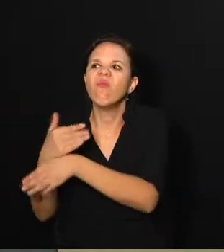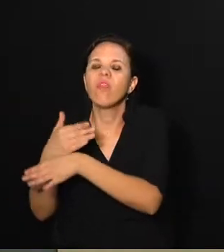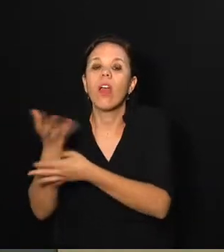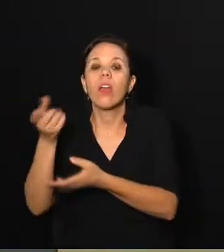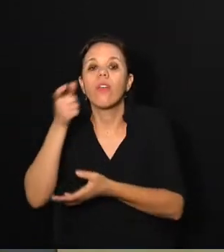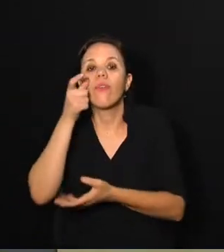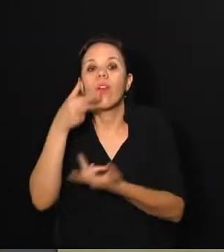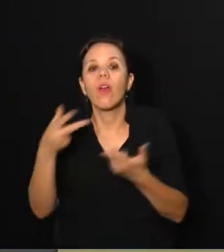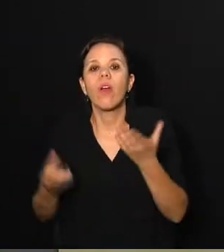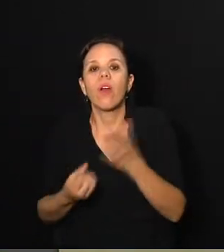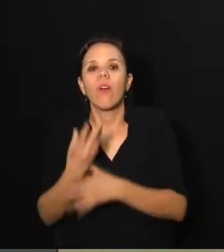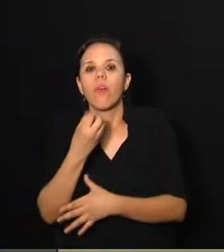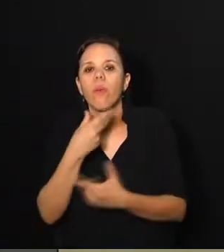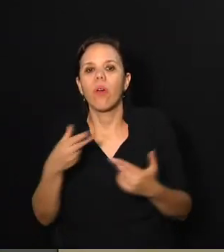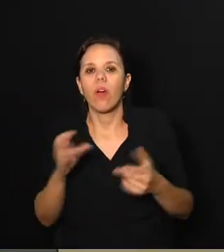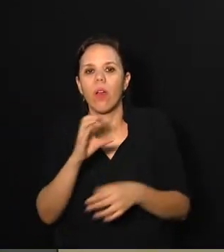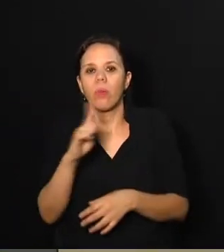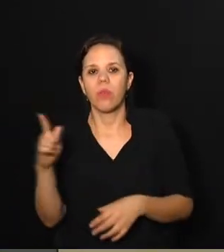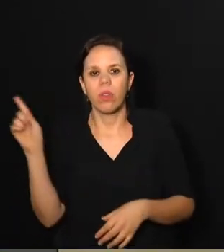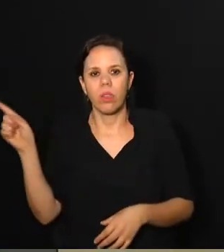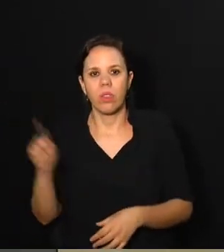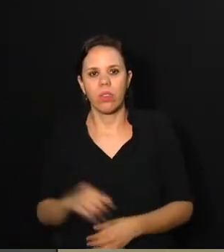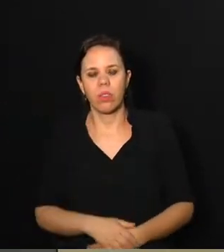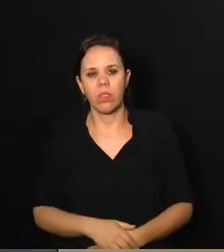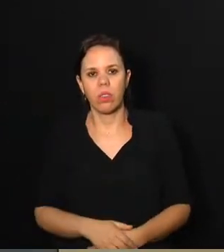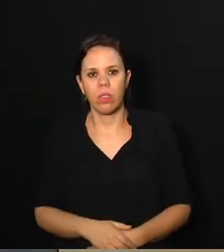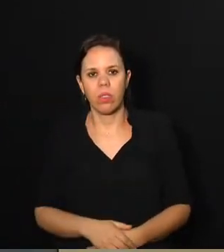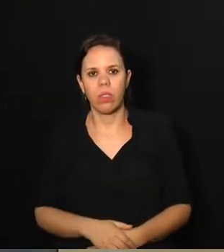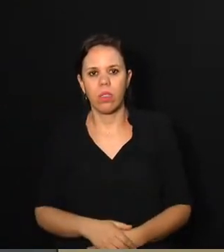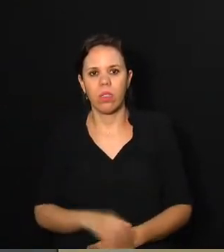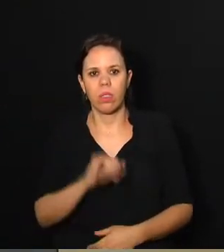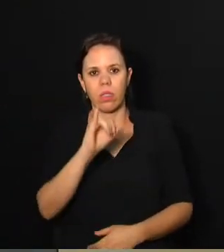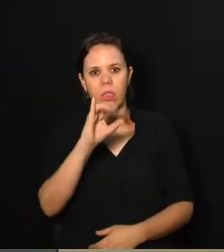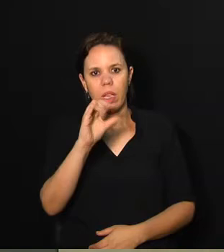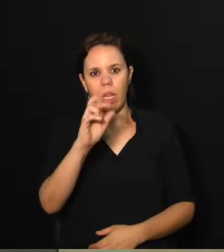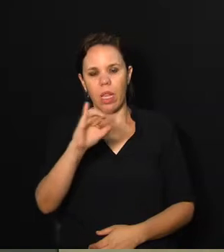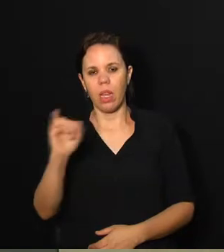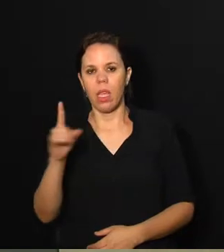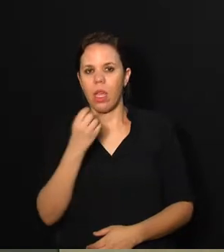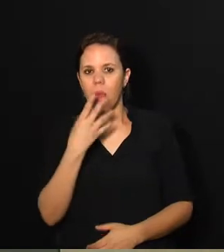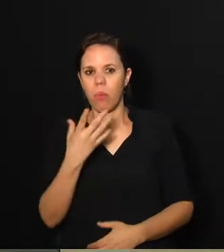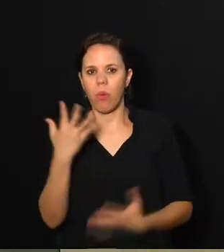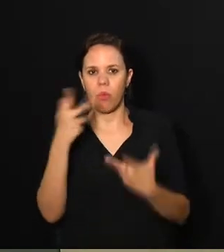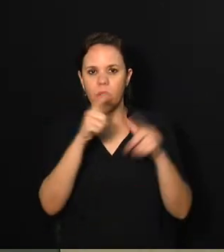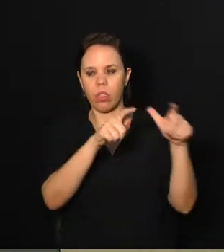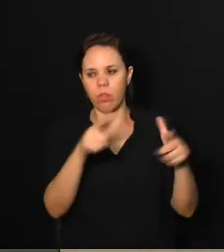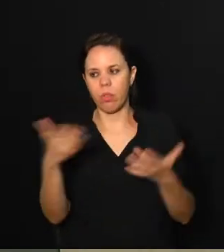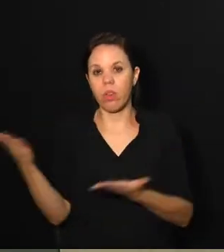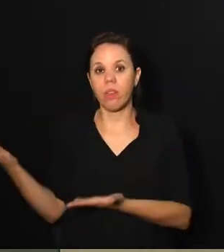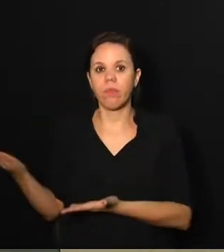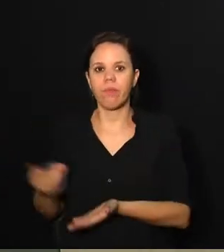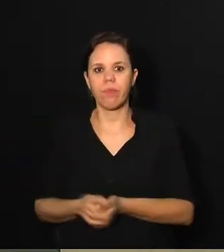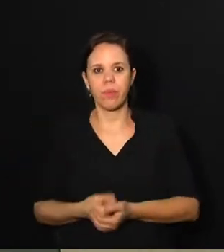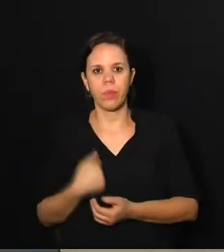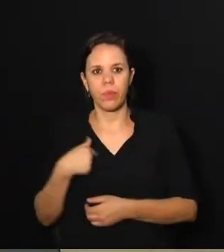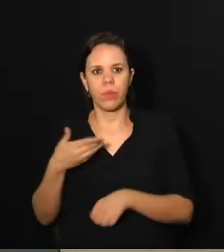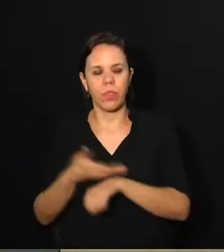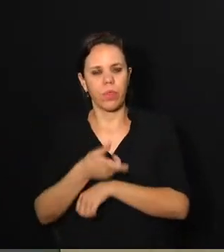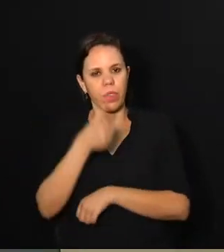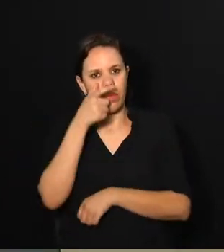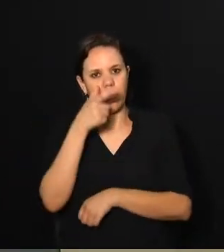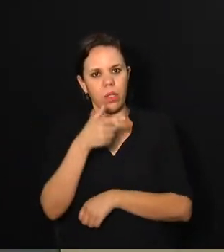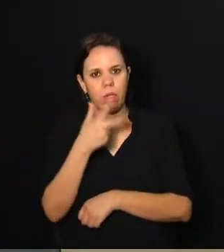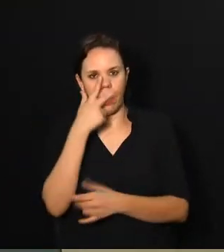ver alguma coisa boa para o Campo Grande. Lá para o Icaraí é muito bom, porque é bonito. Eu fui lá,